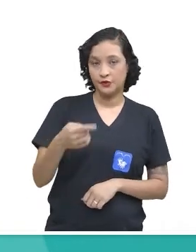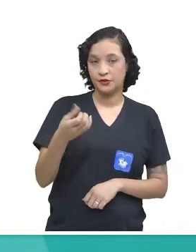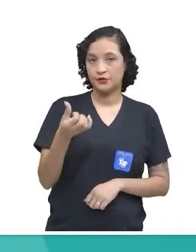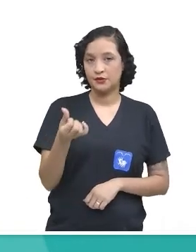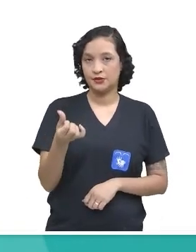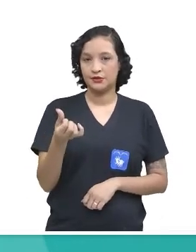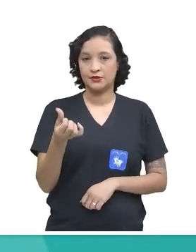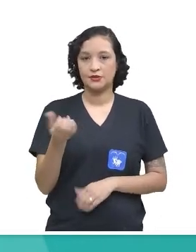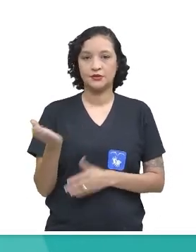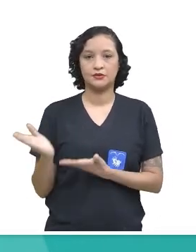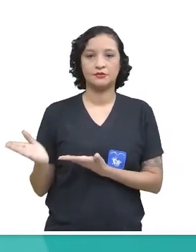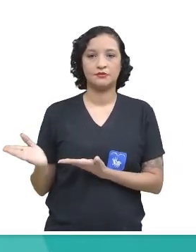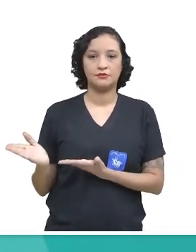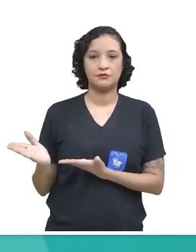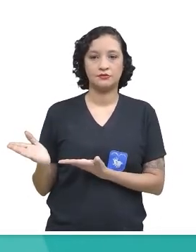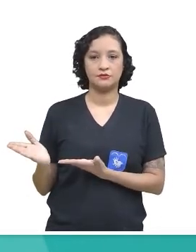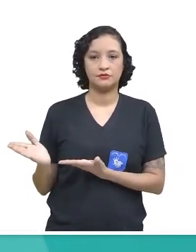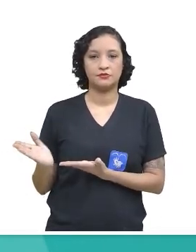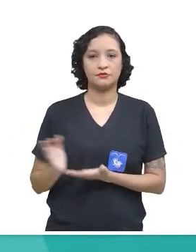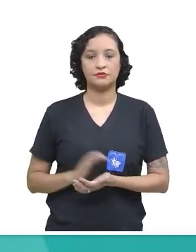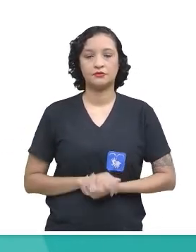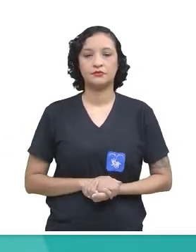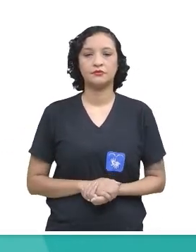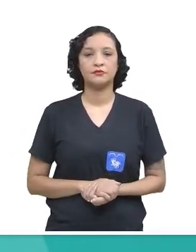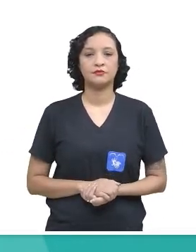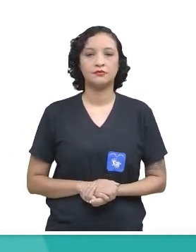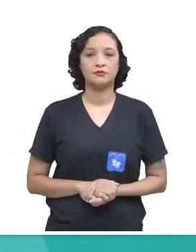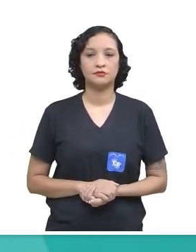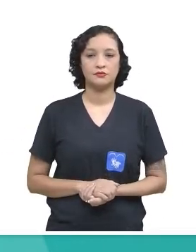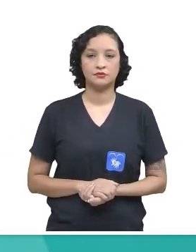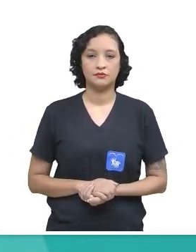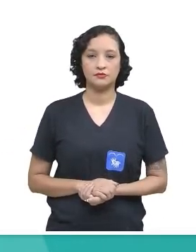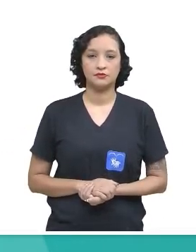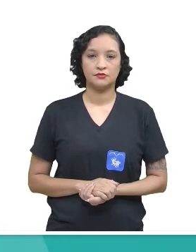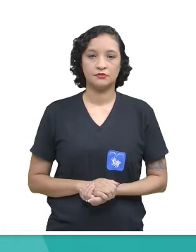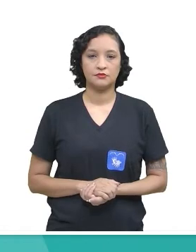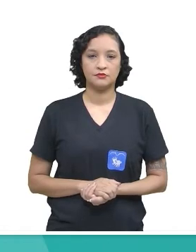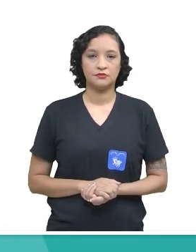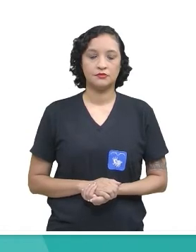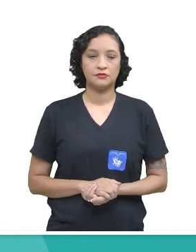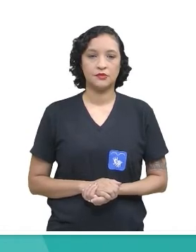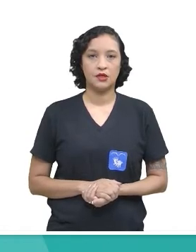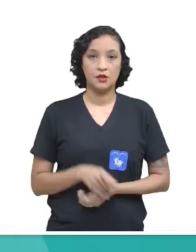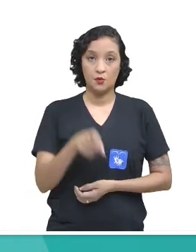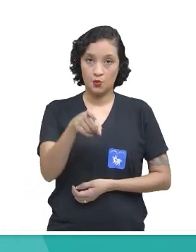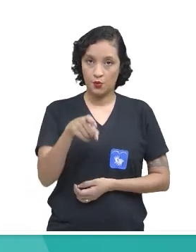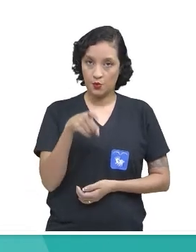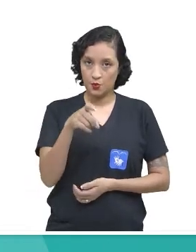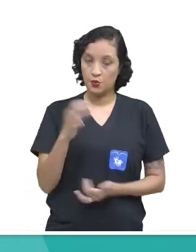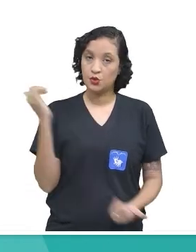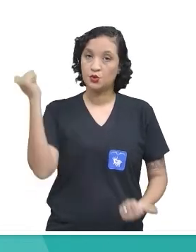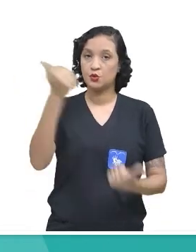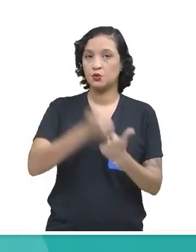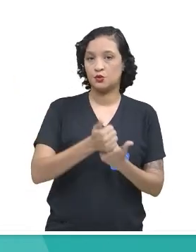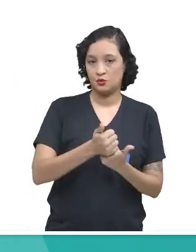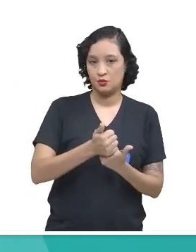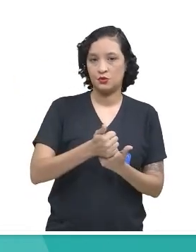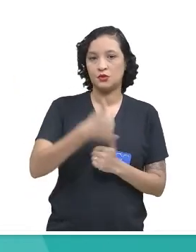155,6, né? Arredondando aí esse percentual. Então, olha só, no lugar desse x aqui, a gente tem esse percentual